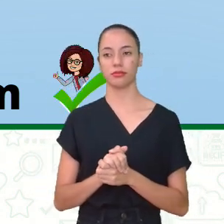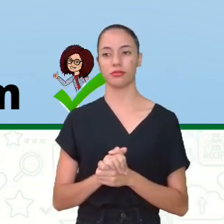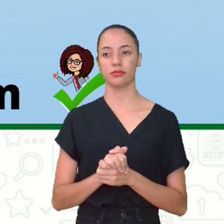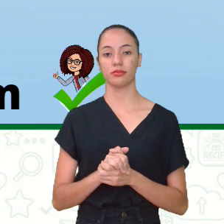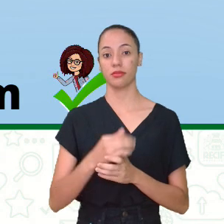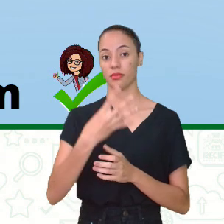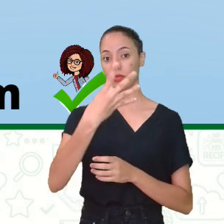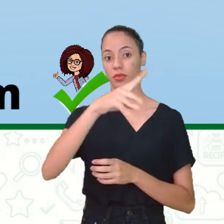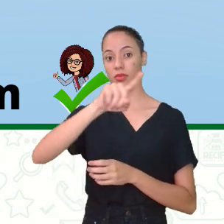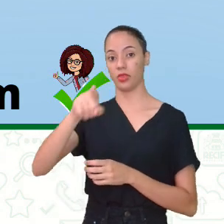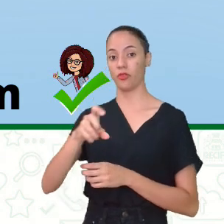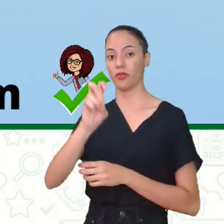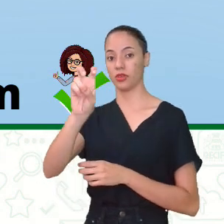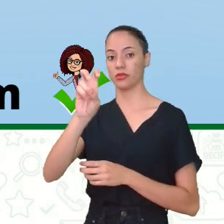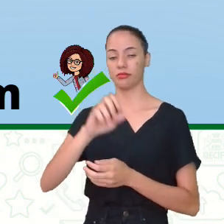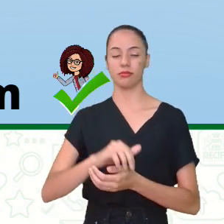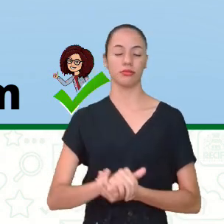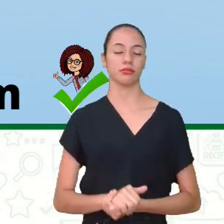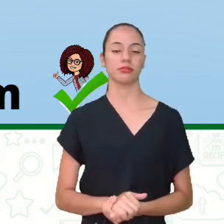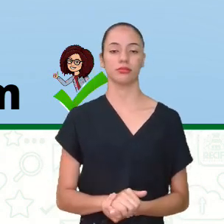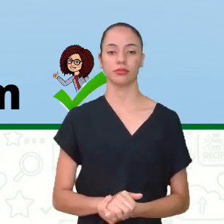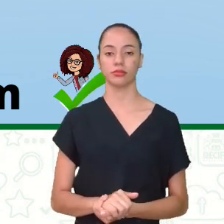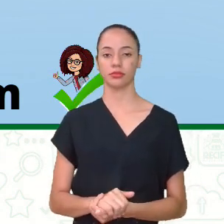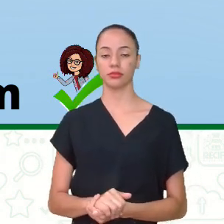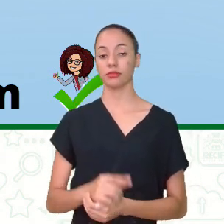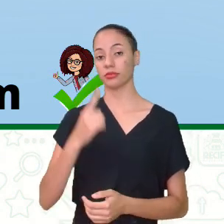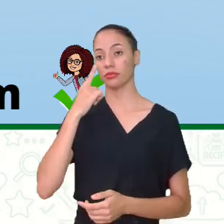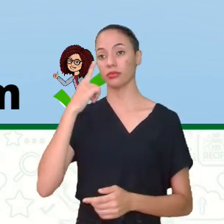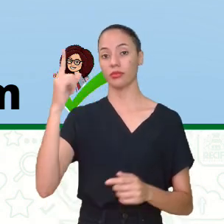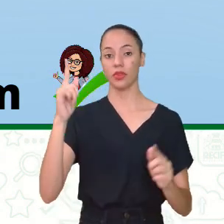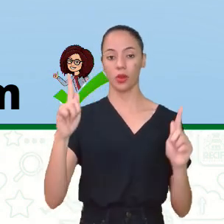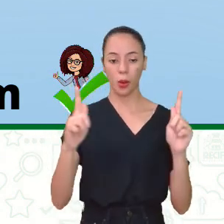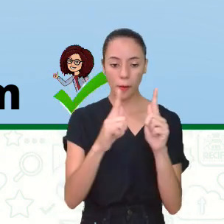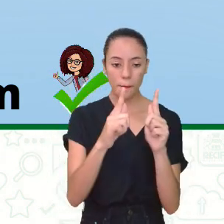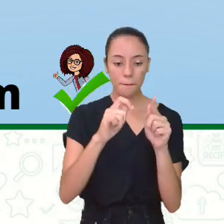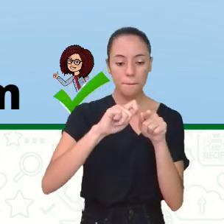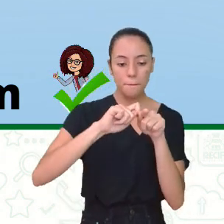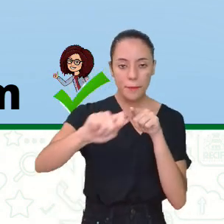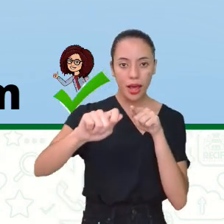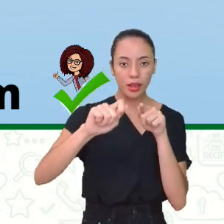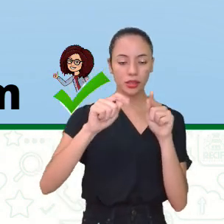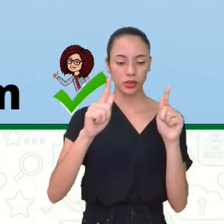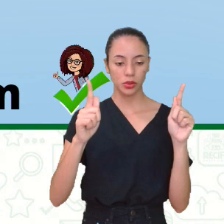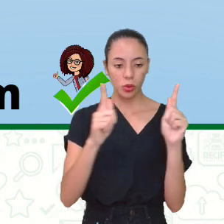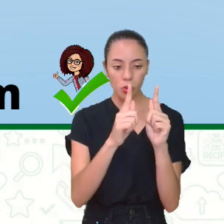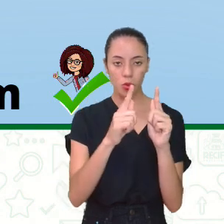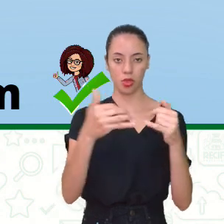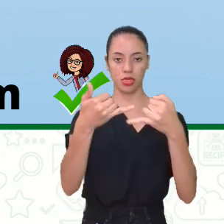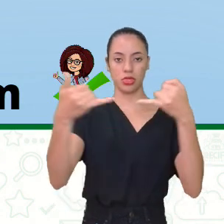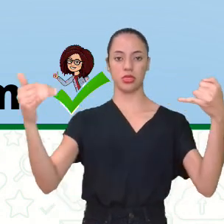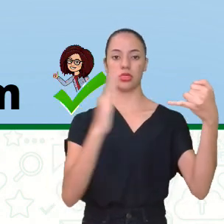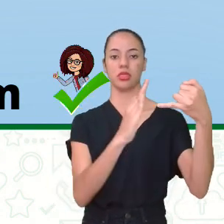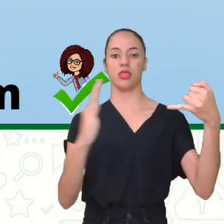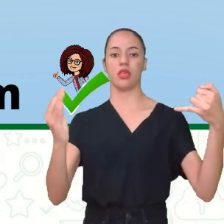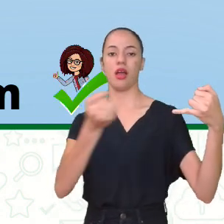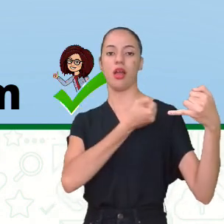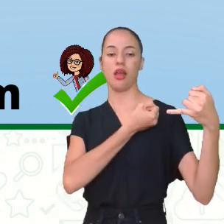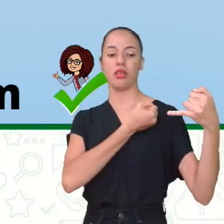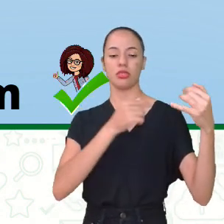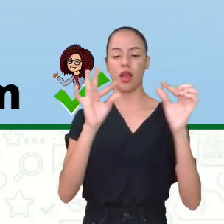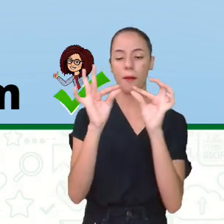4,5, certo? Então, esse palito mediu na reta